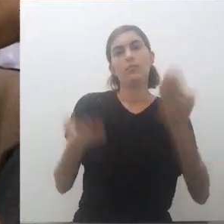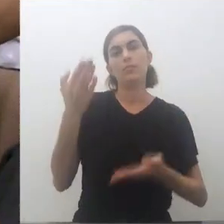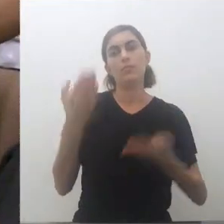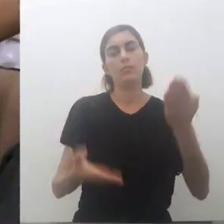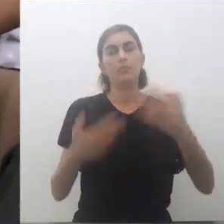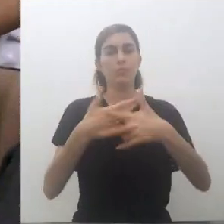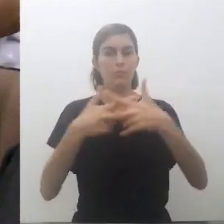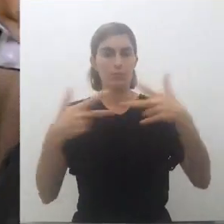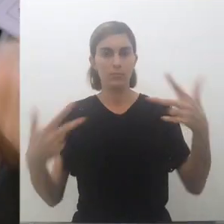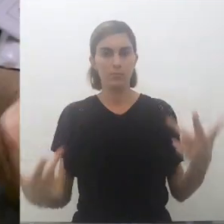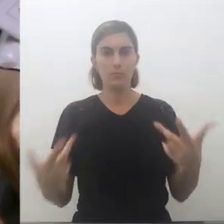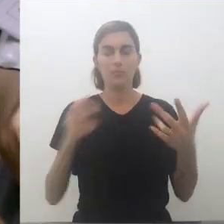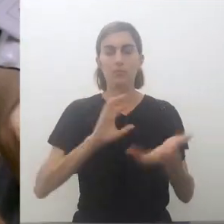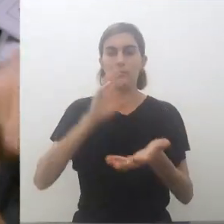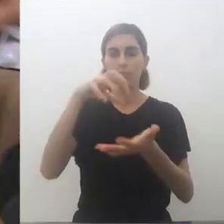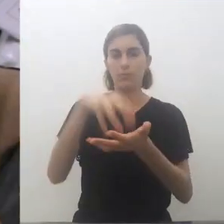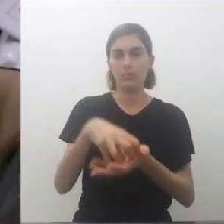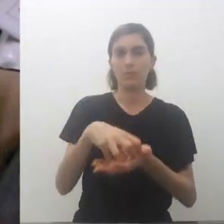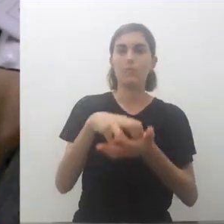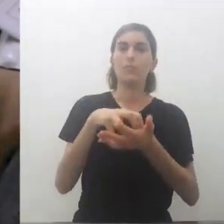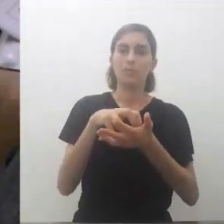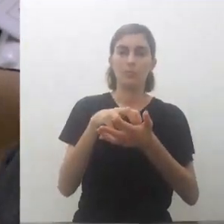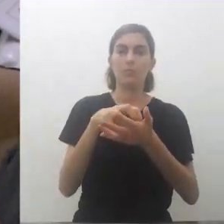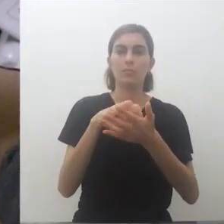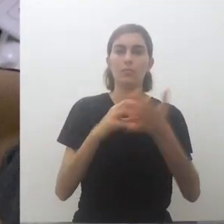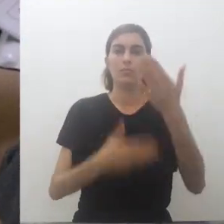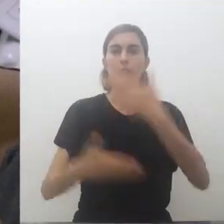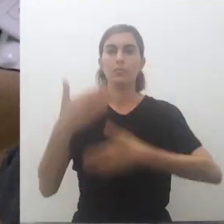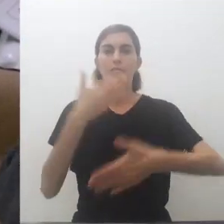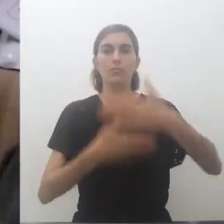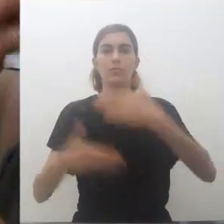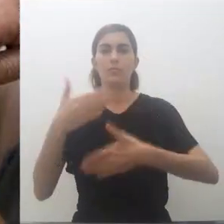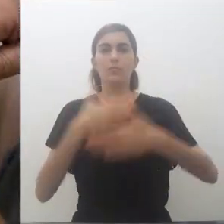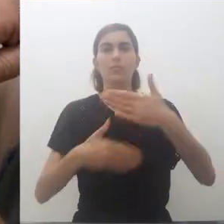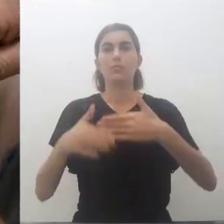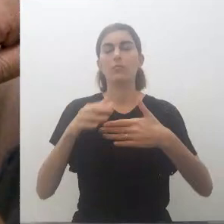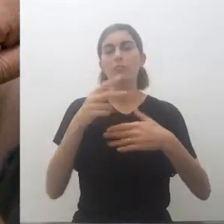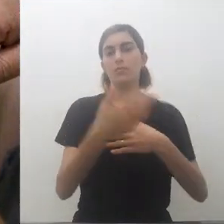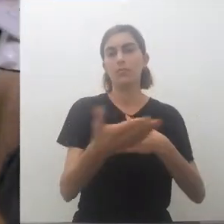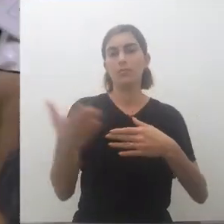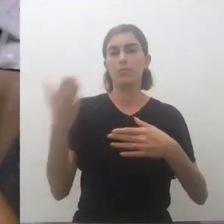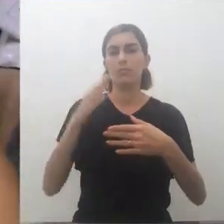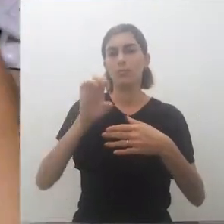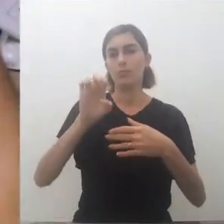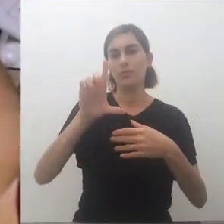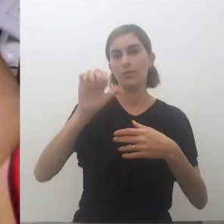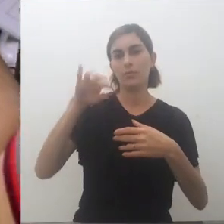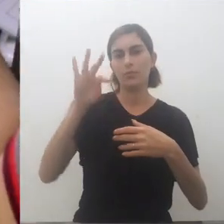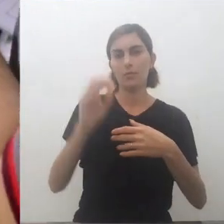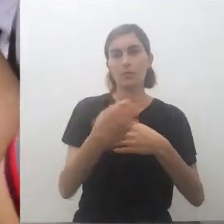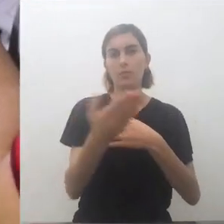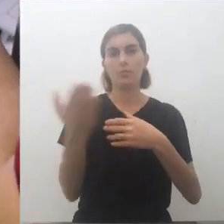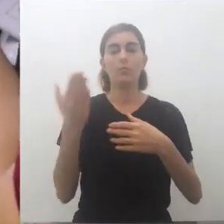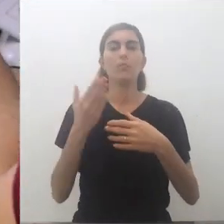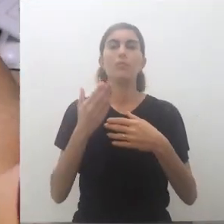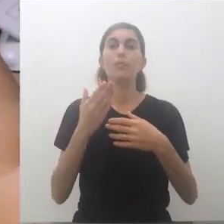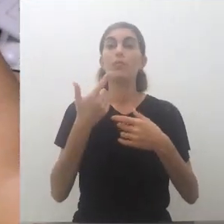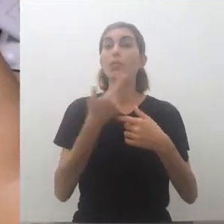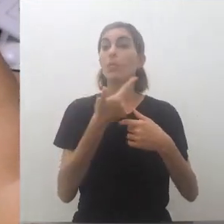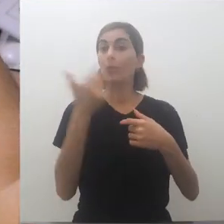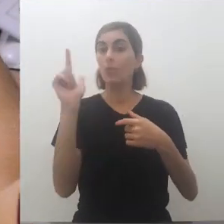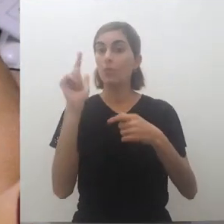objetos centralizados em relação a esse elemento aqui. Uma outra